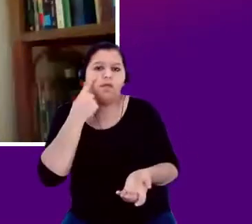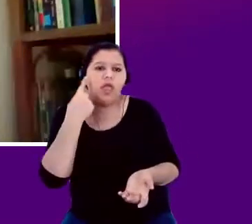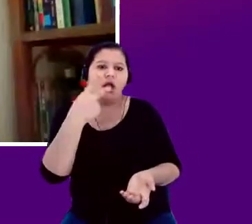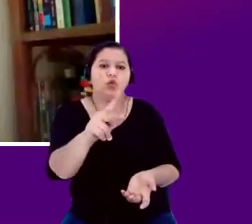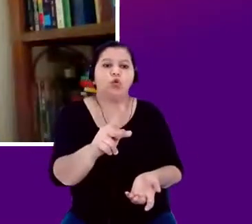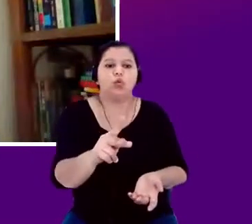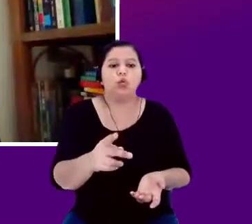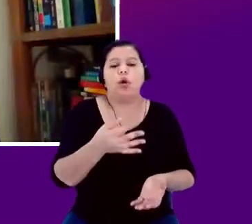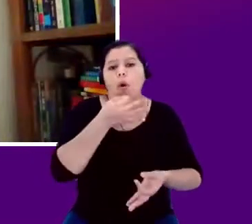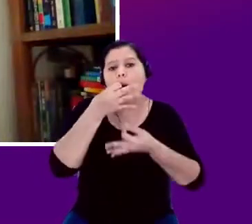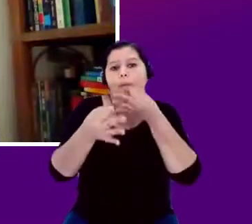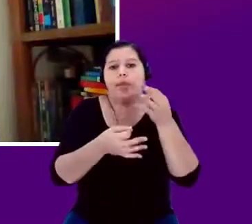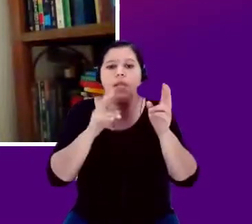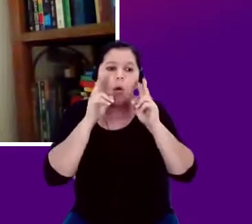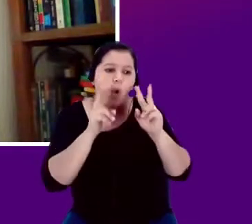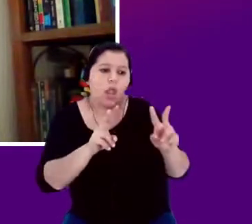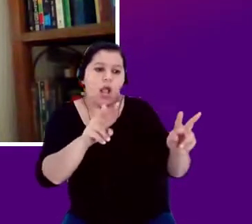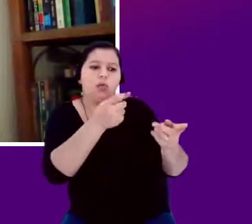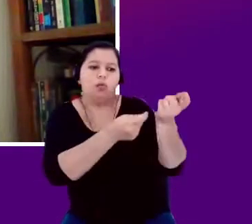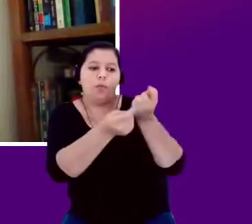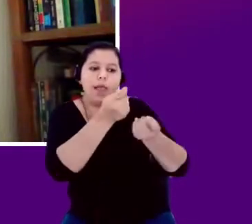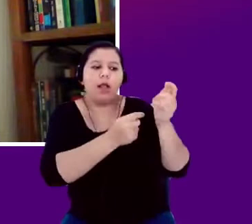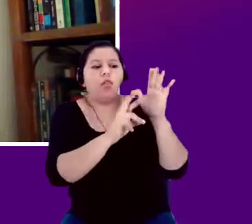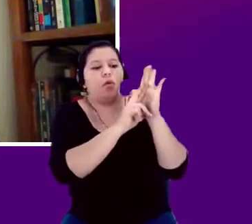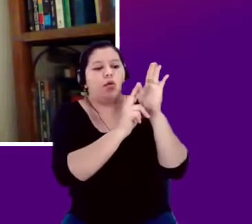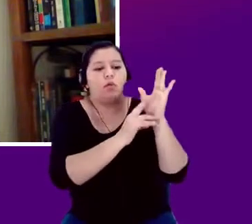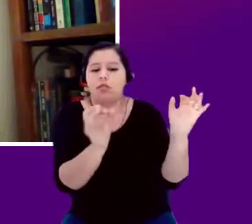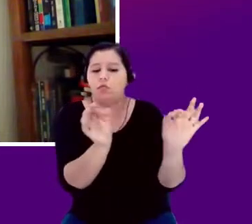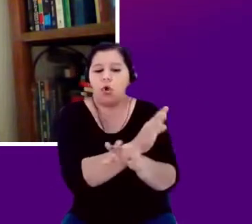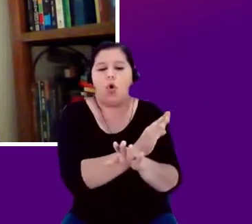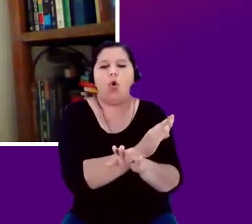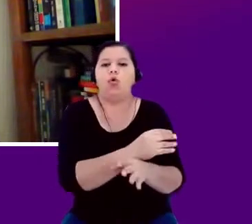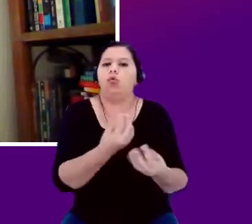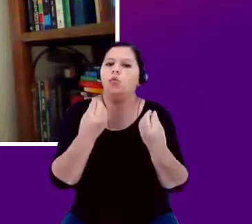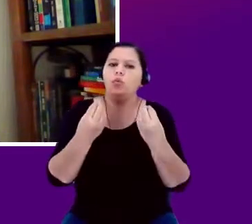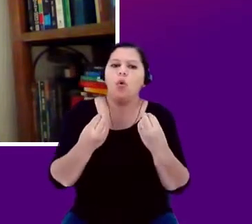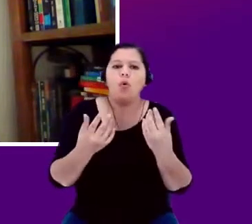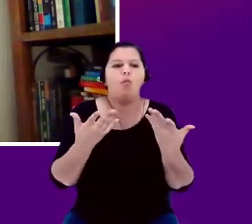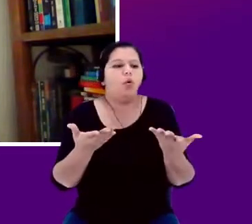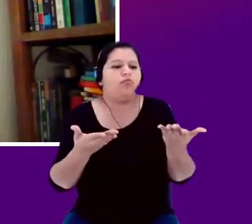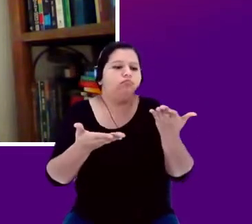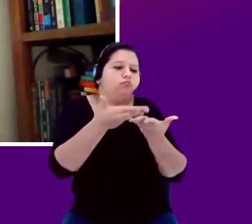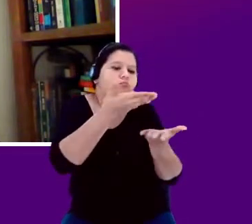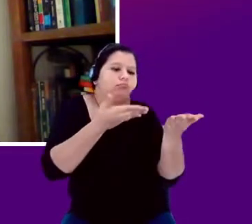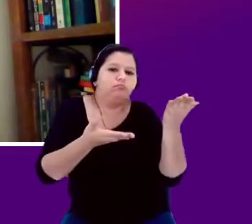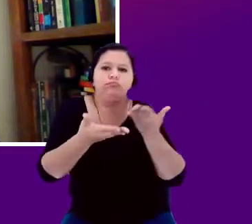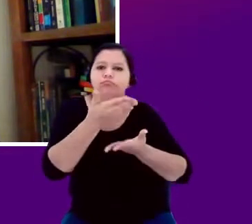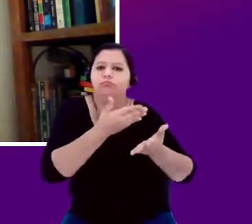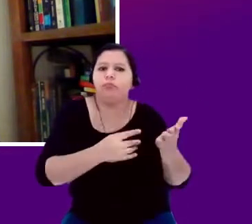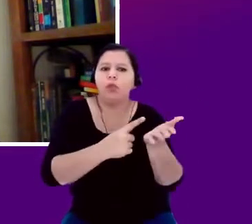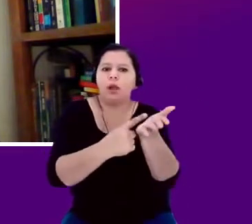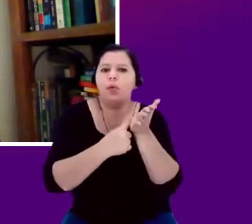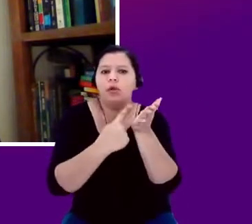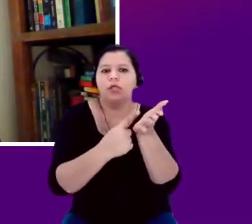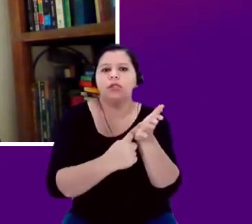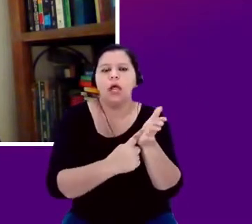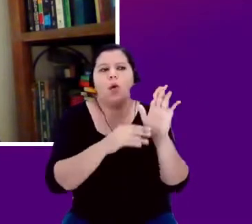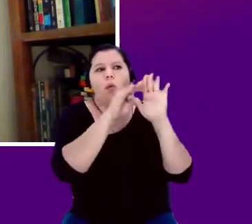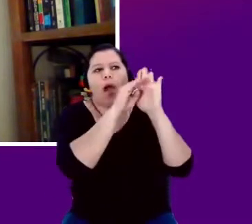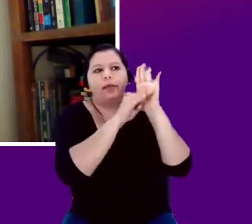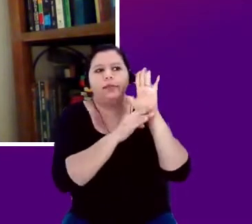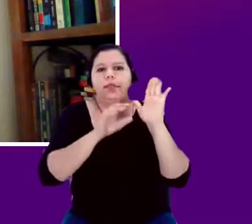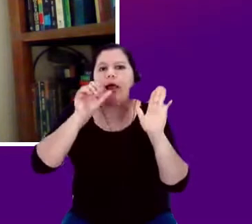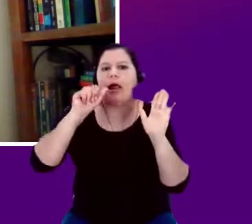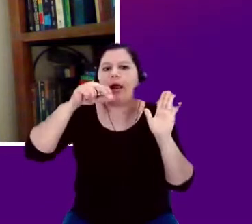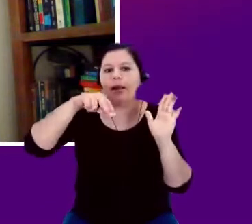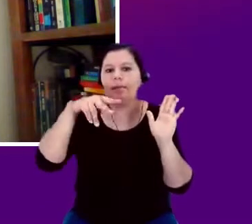para o mercado extremamente regulado como o nosso, como harmonizar isso com a agenda da ANPD. Né? A